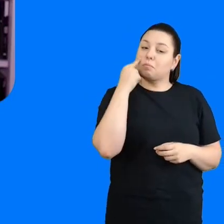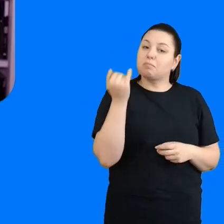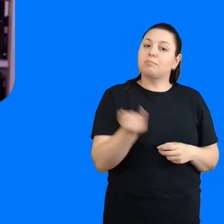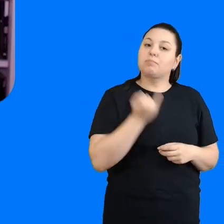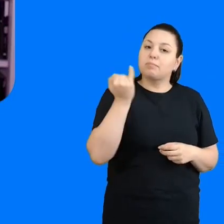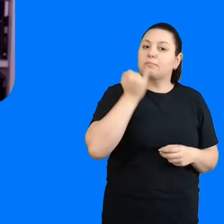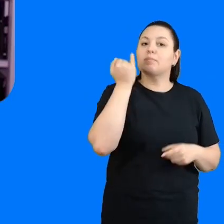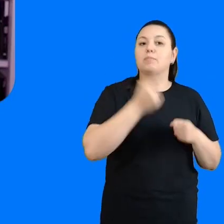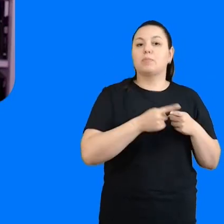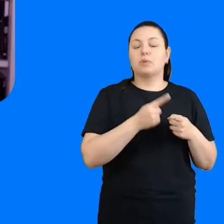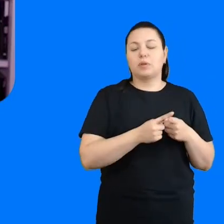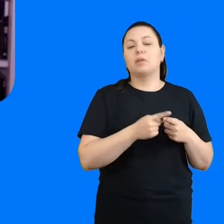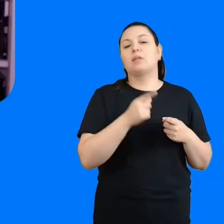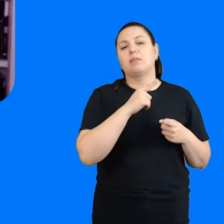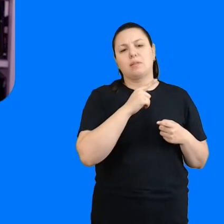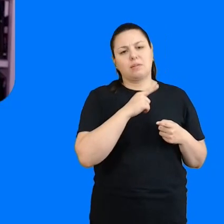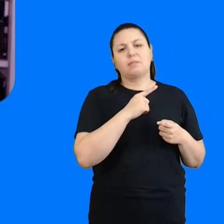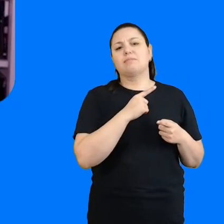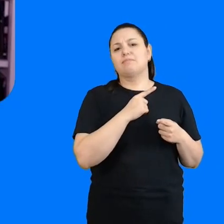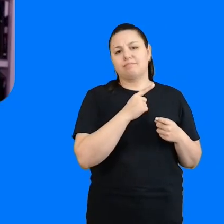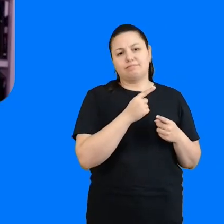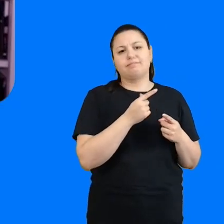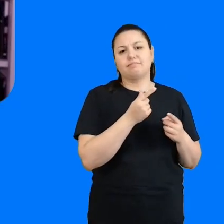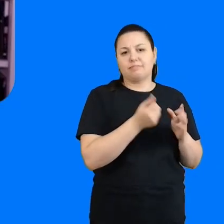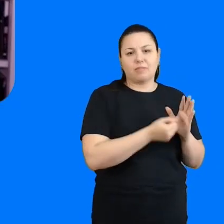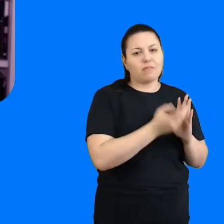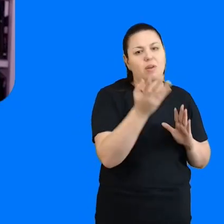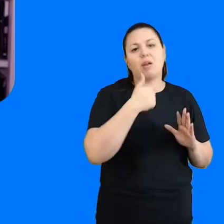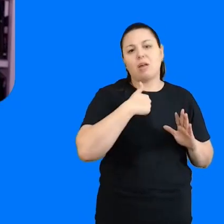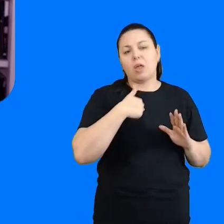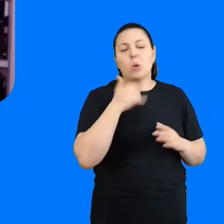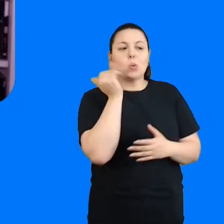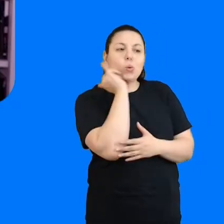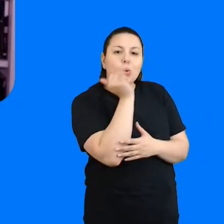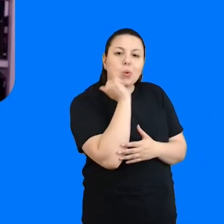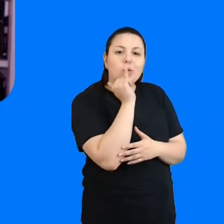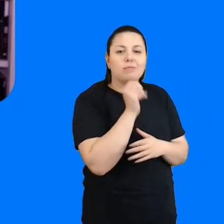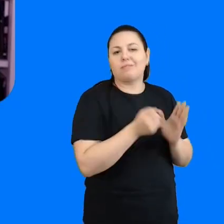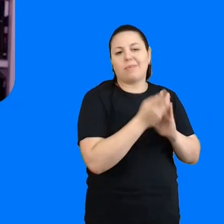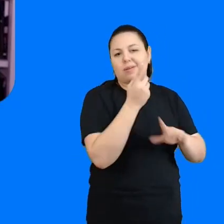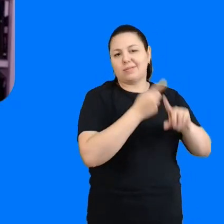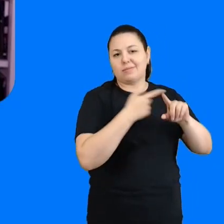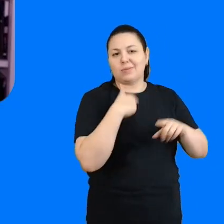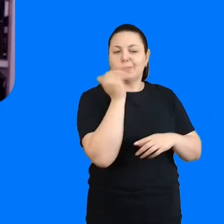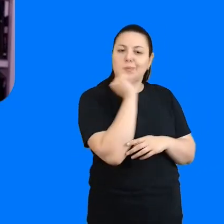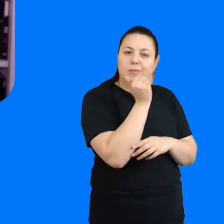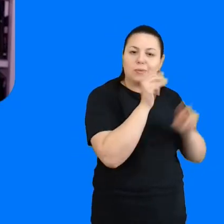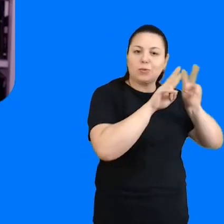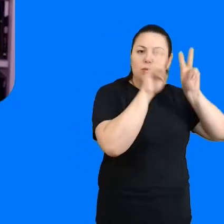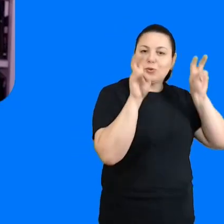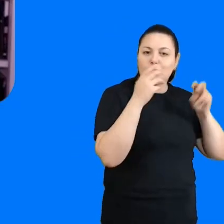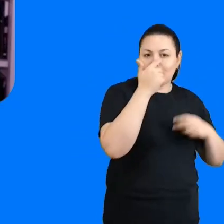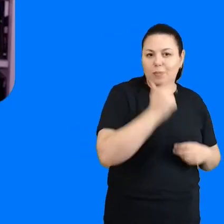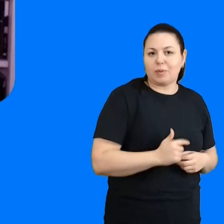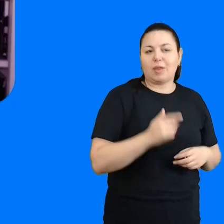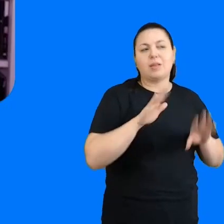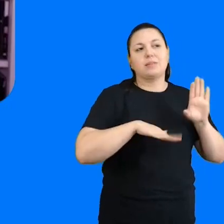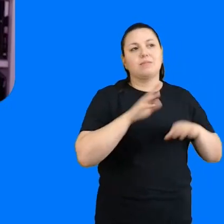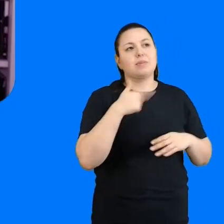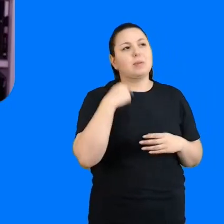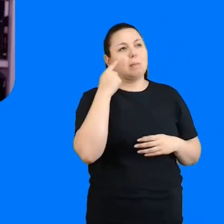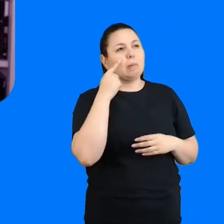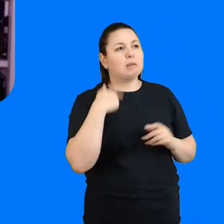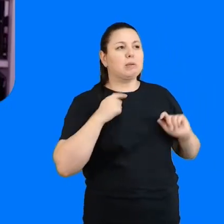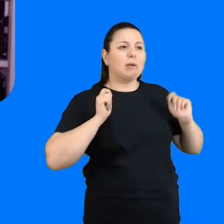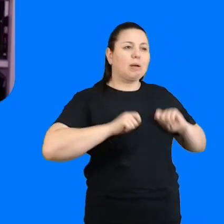constantemente eu conto histórias sobre mim. Quando acho que não sou capaz de fazer alguma coisa, às vezes quando acho que sou